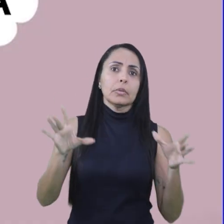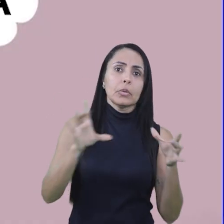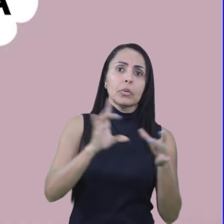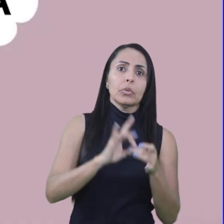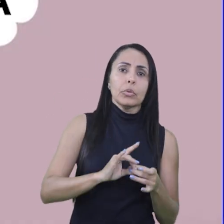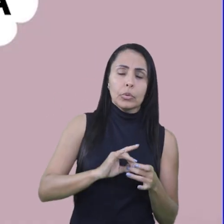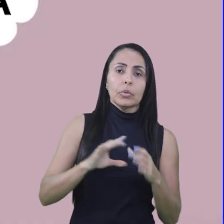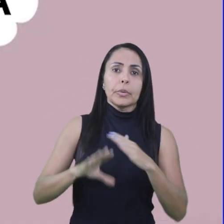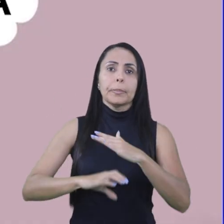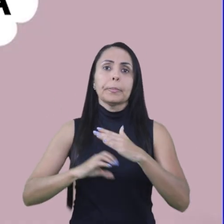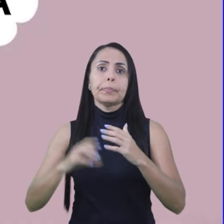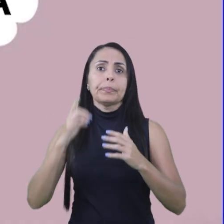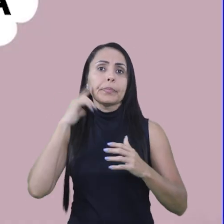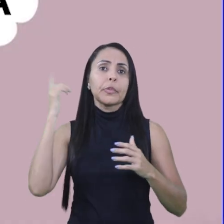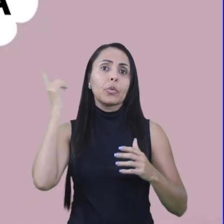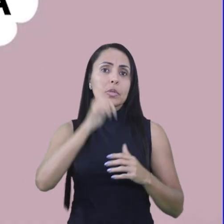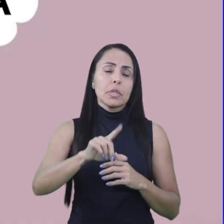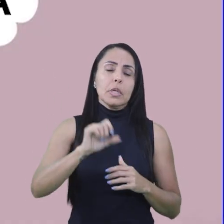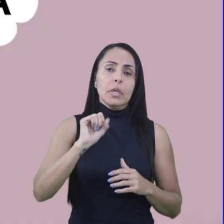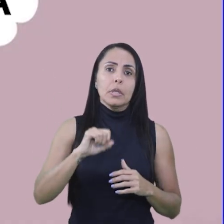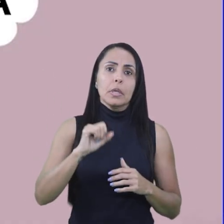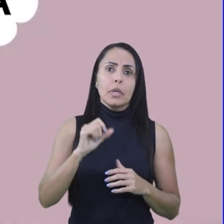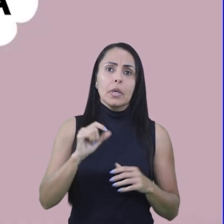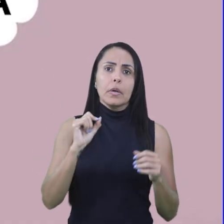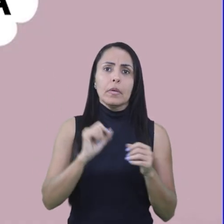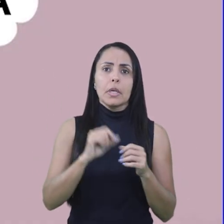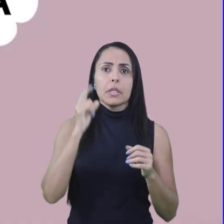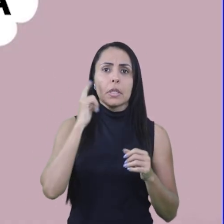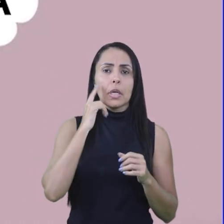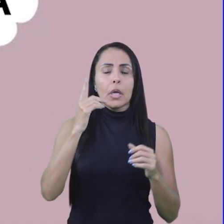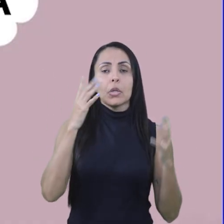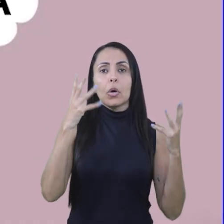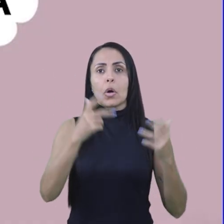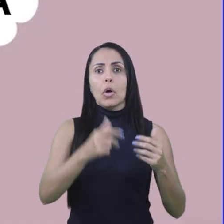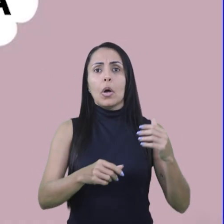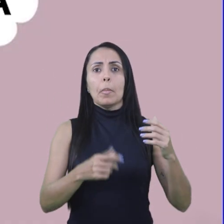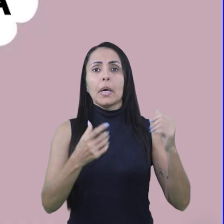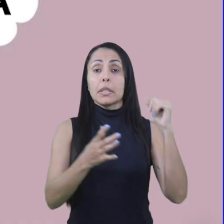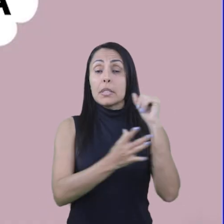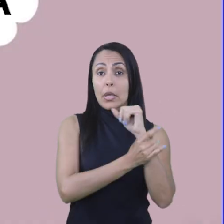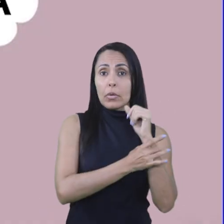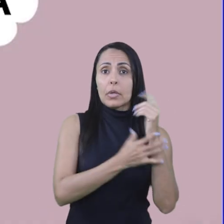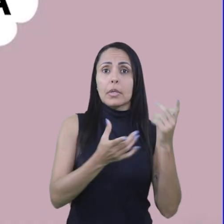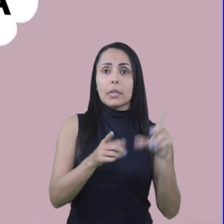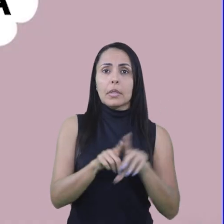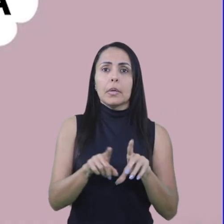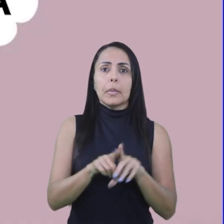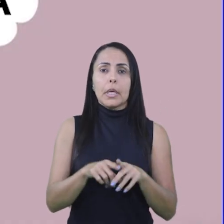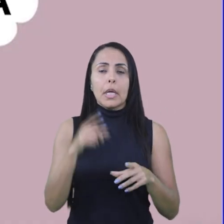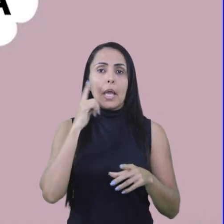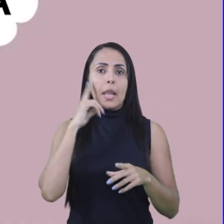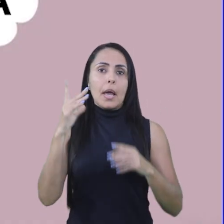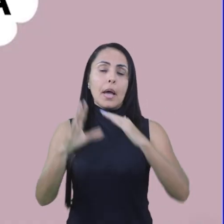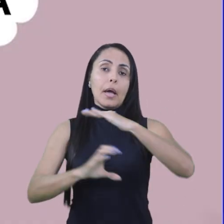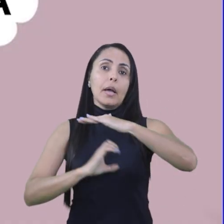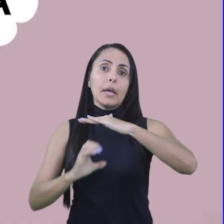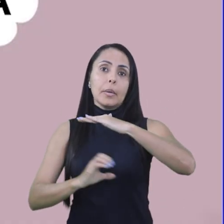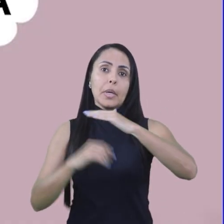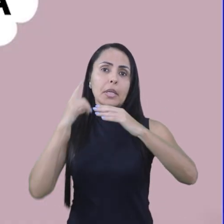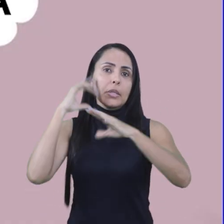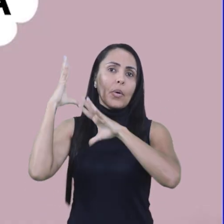empresa para conseguir fazer com que as normas de segurança sejam seguidas. Com isso, a empresa ela tem um